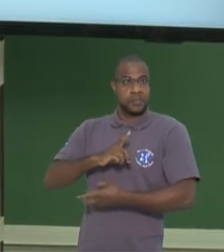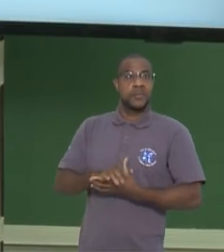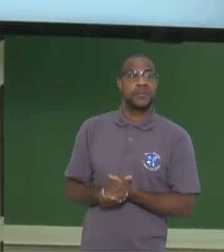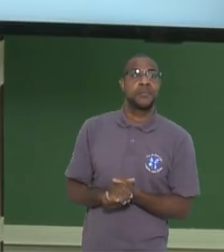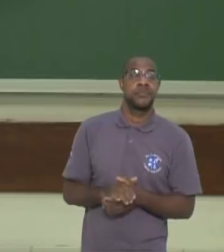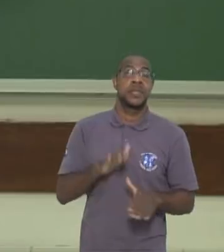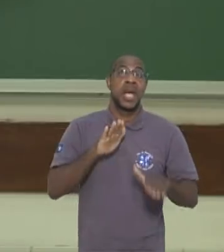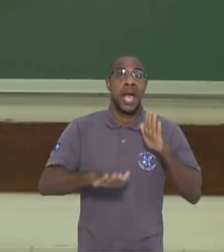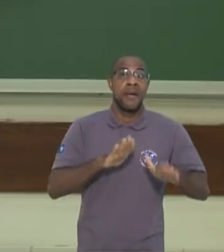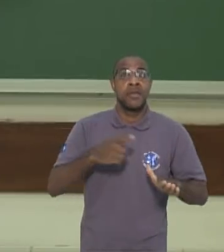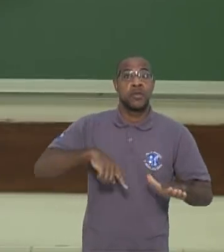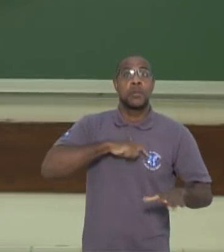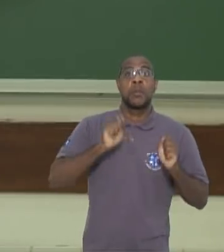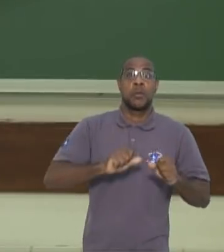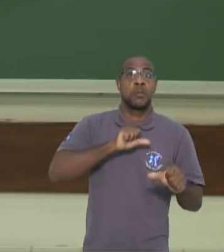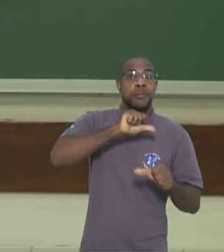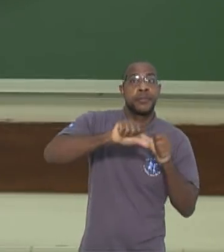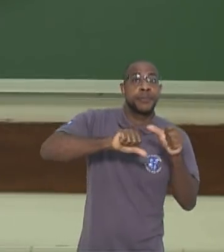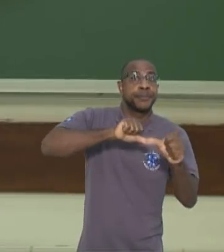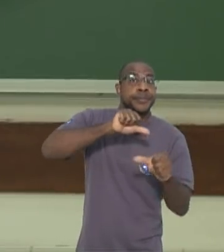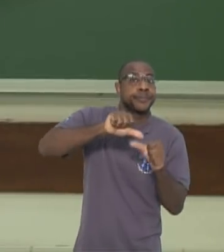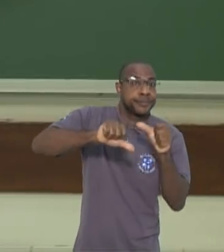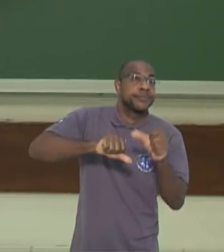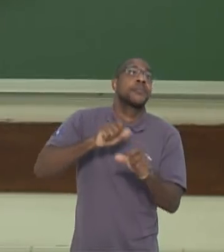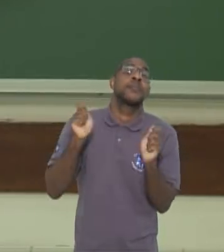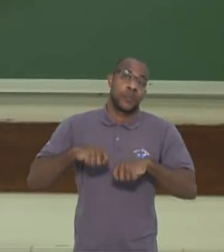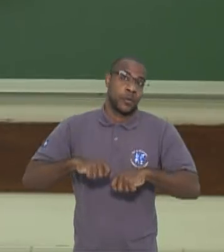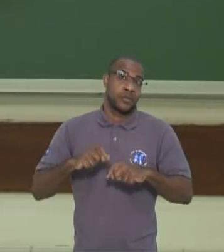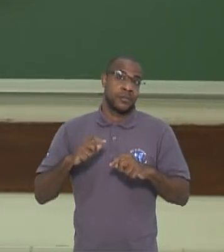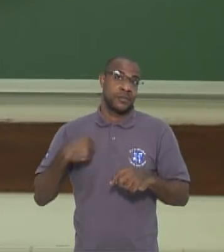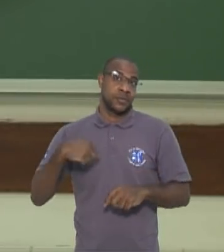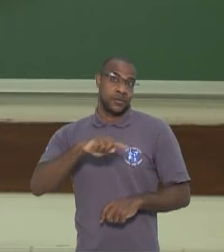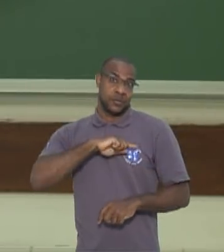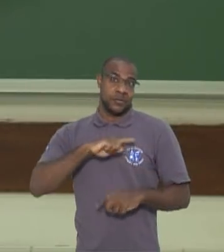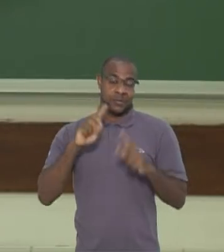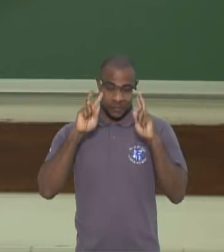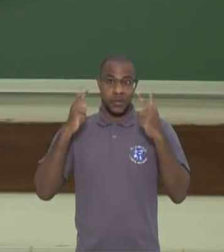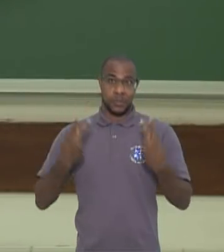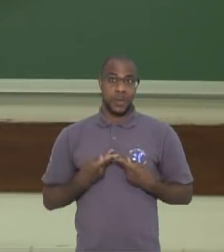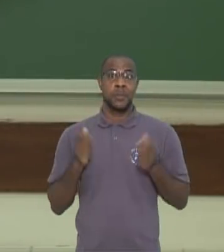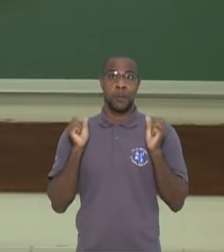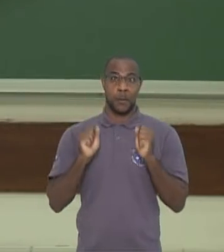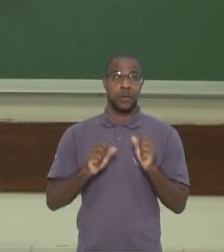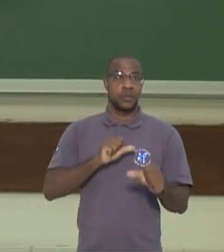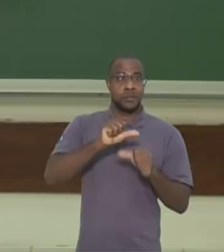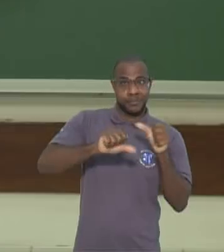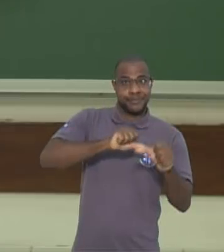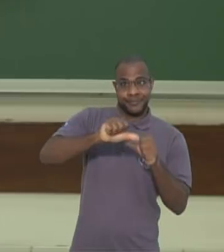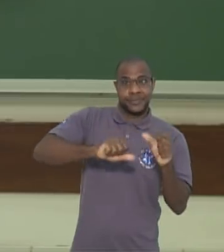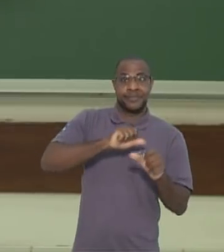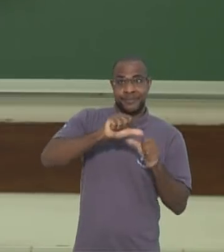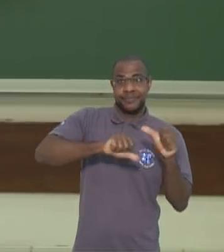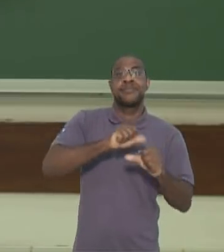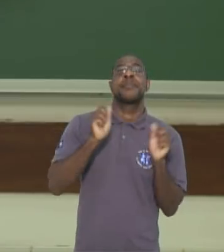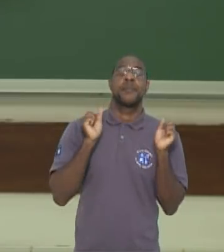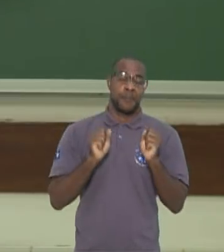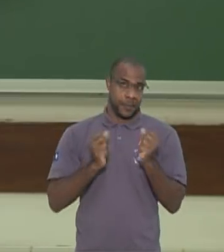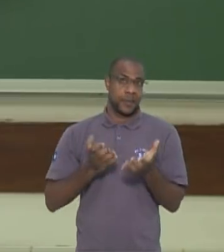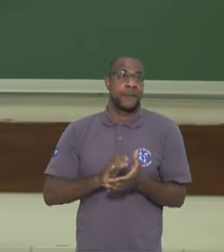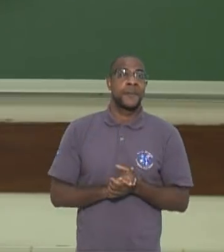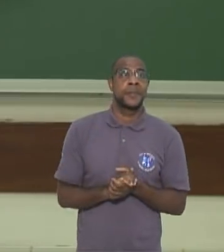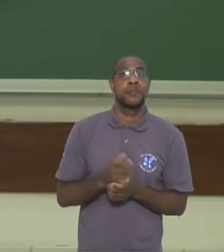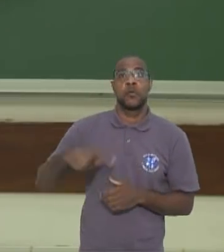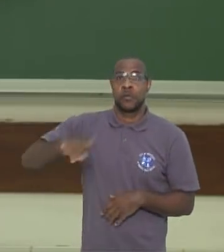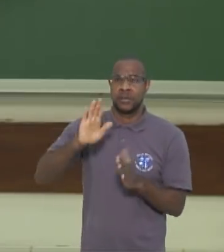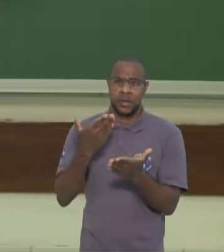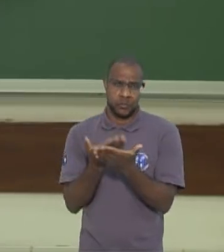mutações. Existem diferentes tipos de mutações. A gente vai focar em uma aqui hoje, mas eu vou relembrar com vocês todas elas porque vocês já estudaram isso,